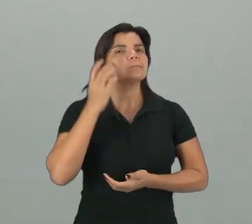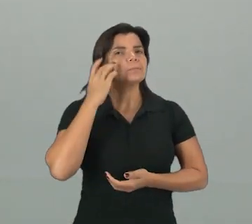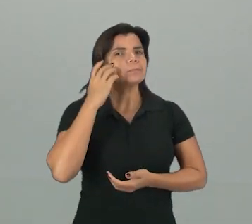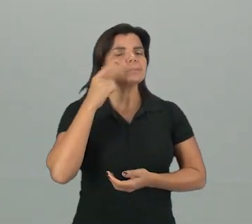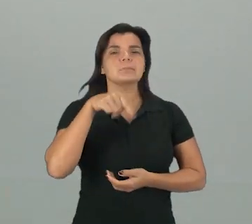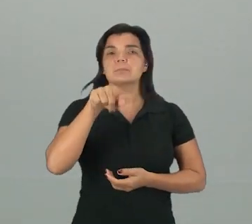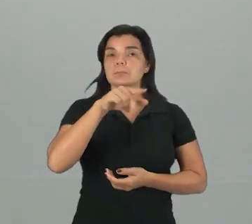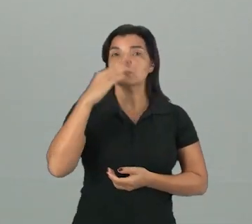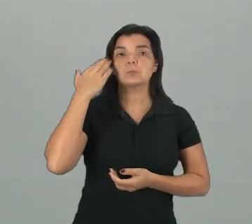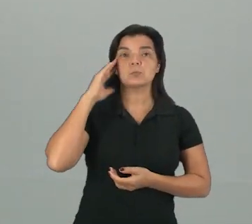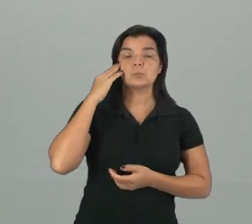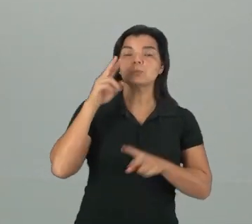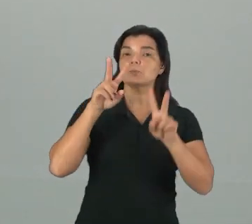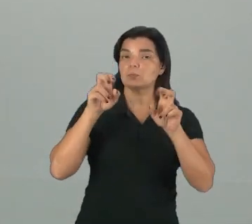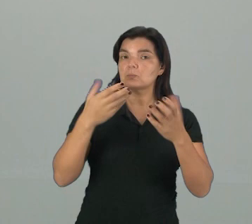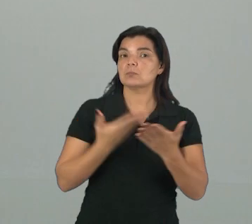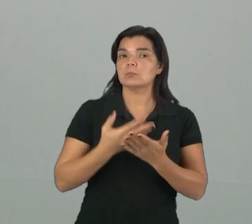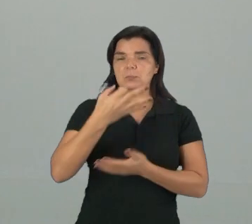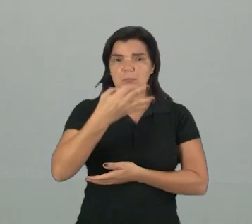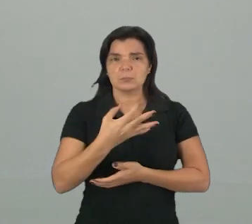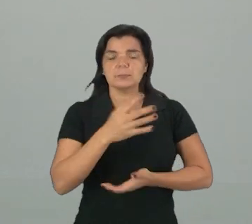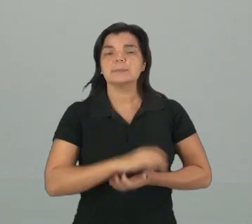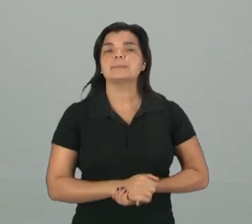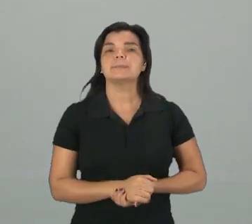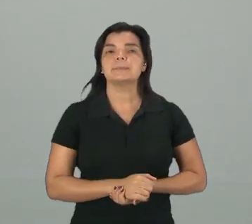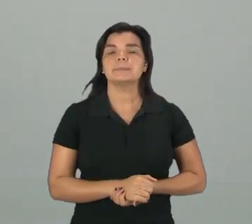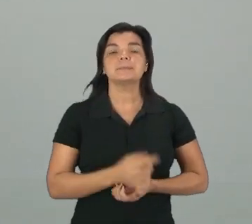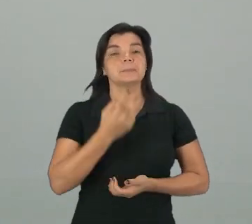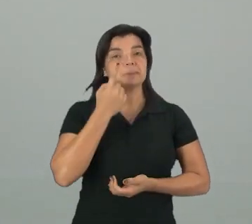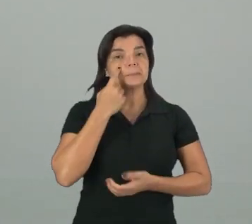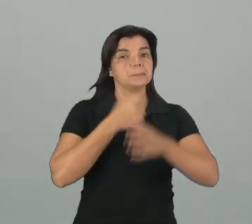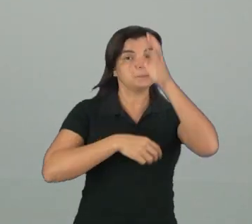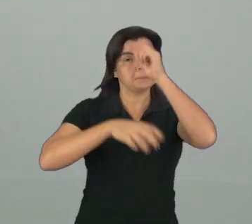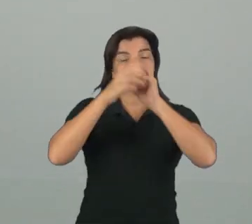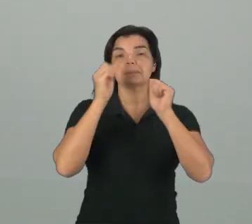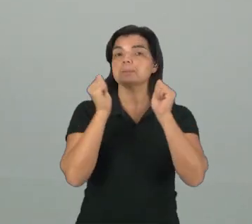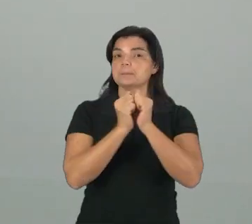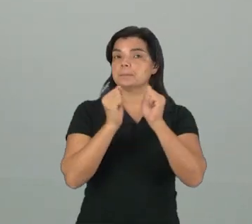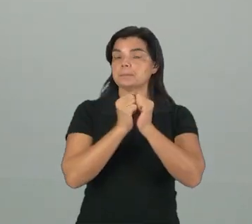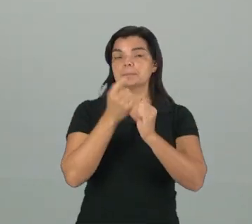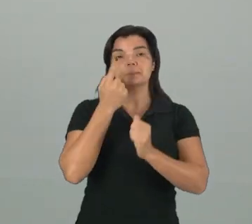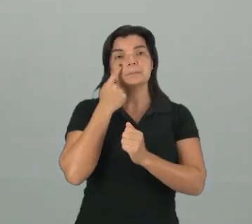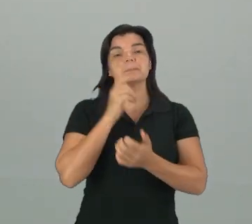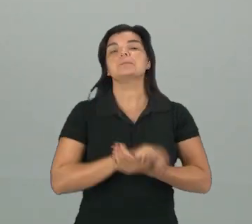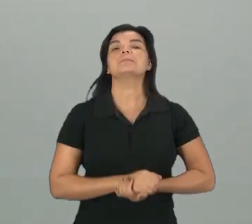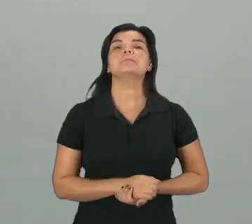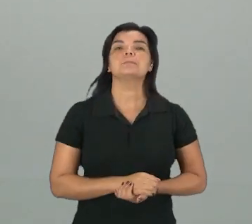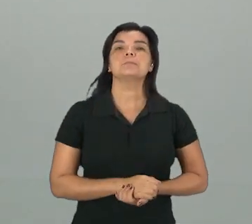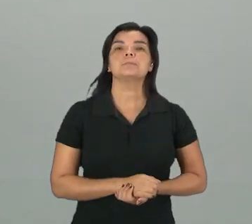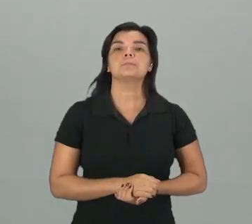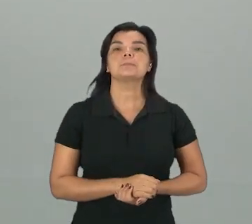sua compreensão sobre esse assunto está correta? Vamos aprender juntos então? Olhem só.